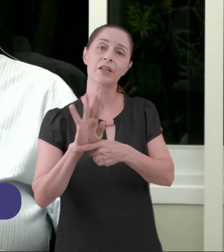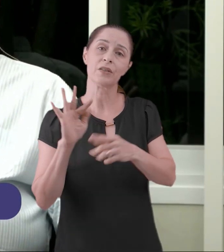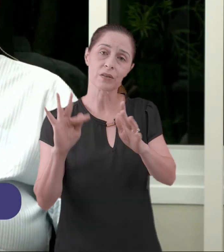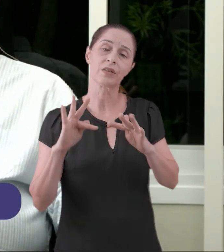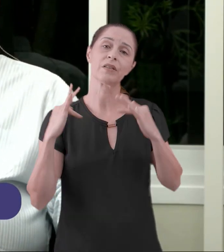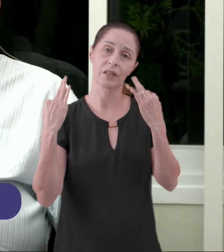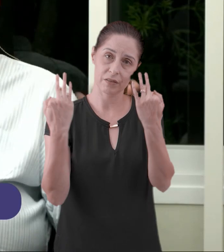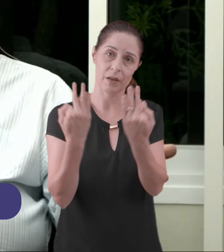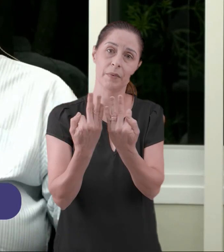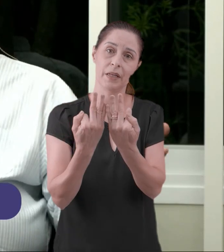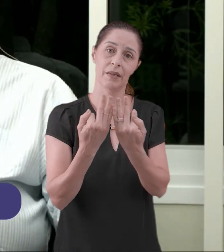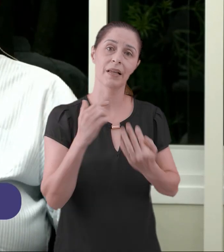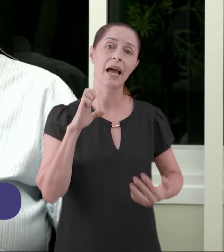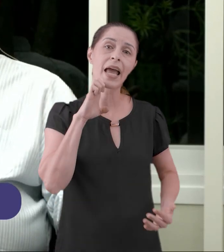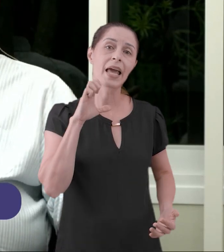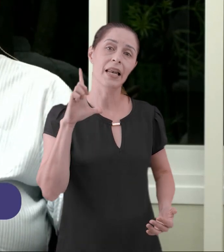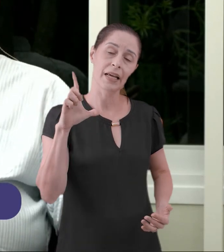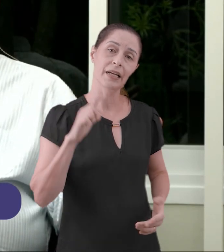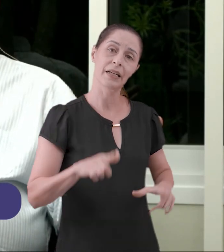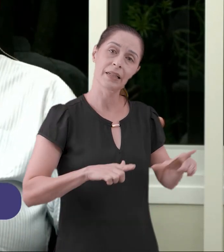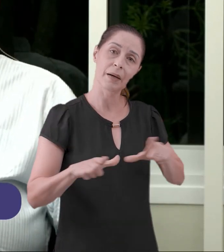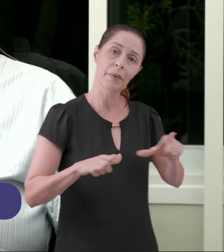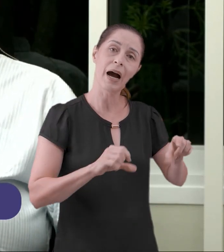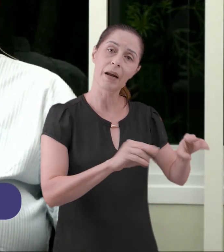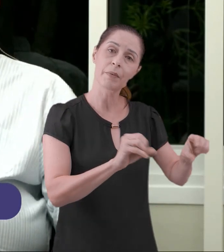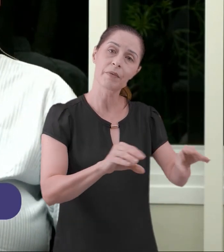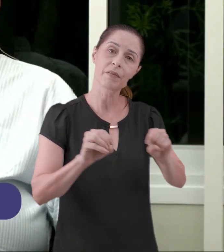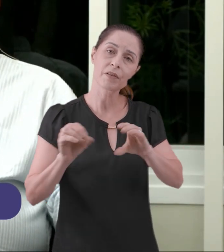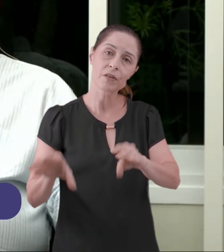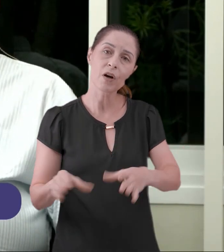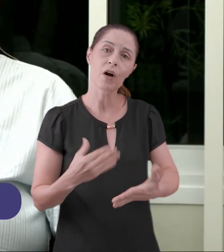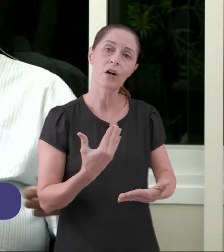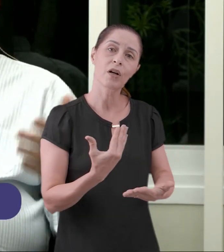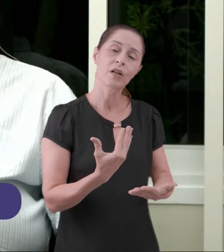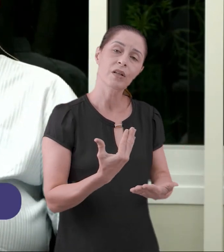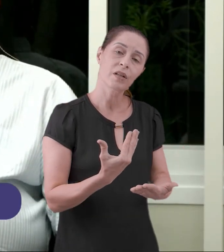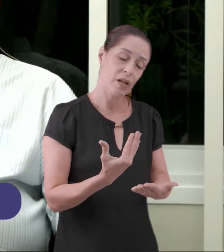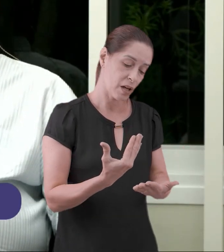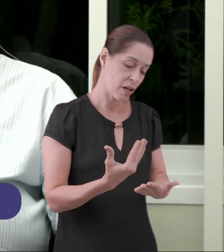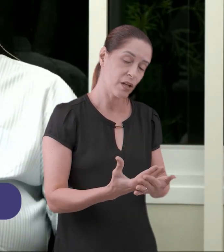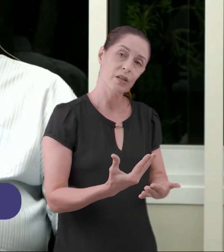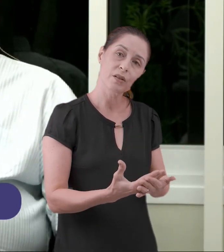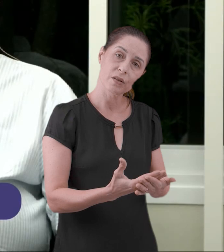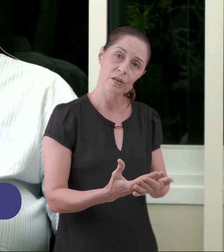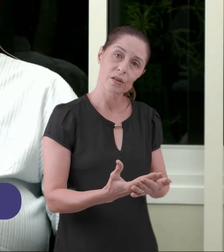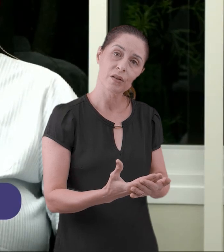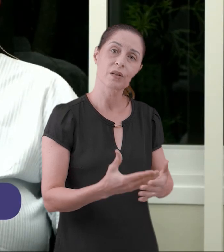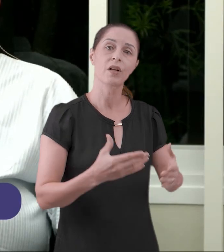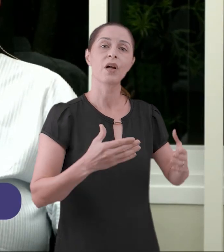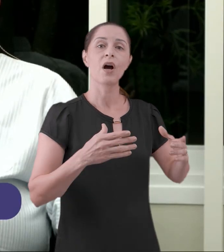isso, ela trabalha nessa área profissional, como professora dessas crianças especiais. Então,